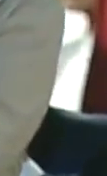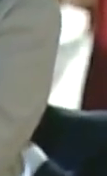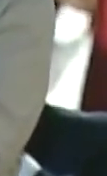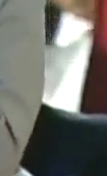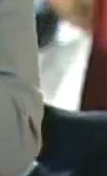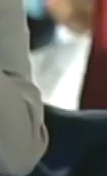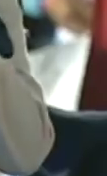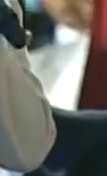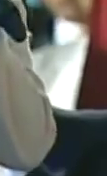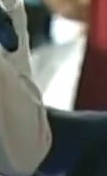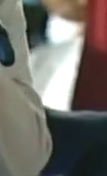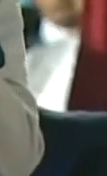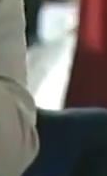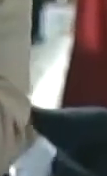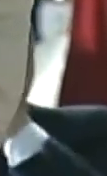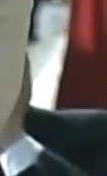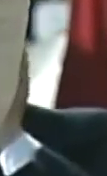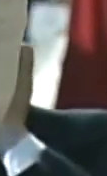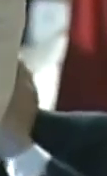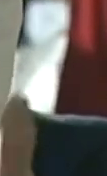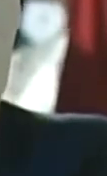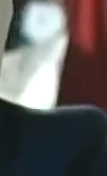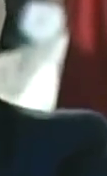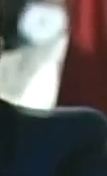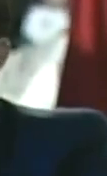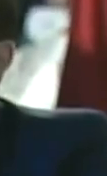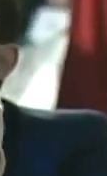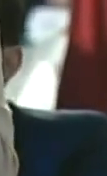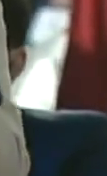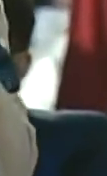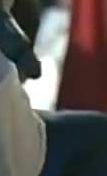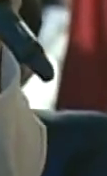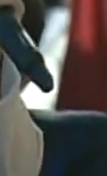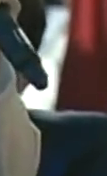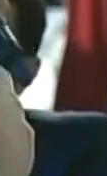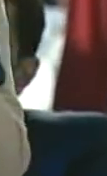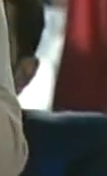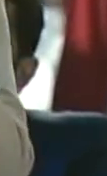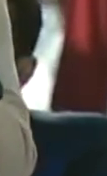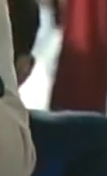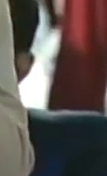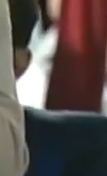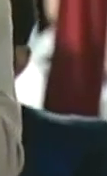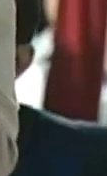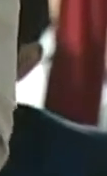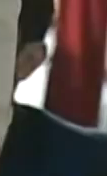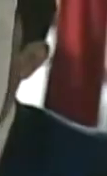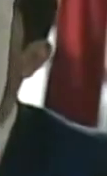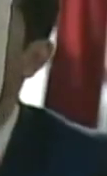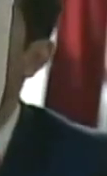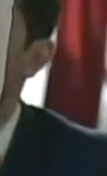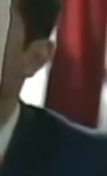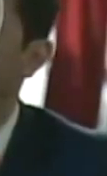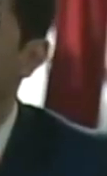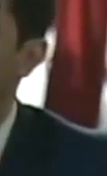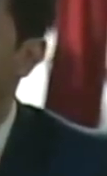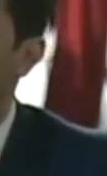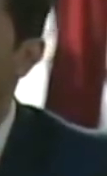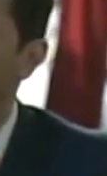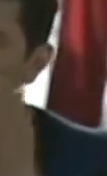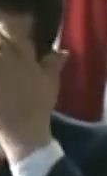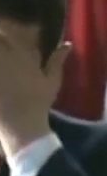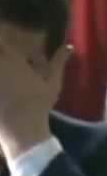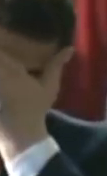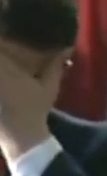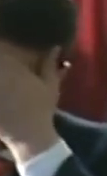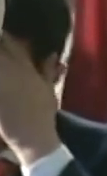se independem, com povos dignos, soberanos, com nações que querem a paz. Não consegue. Eles não têm a vocação para